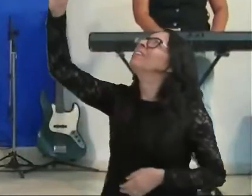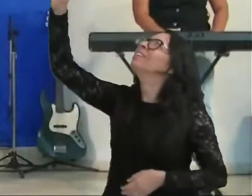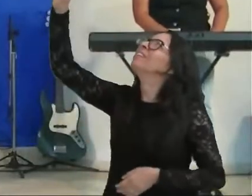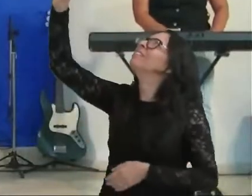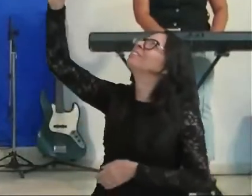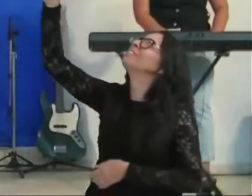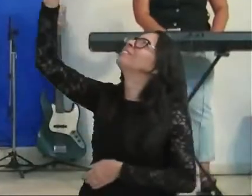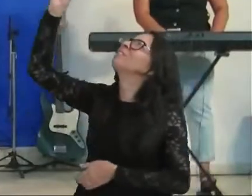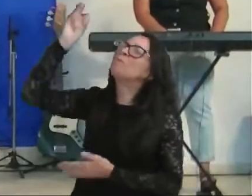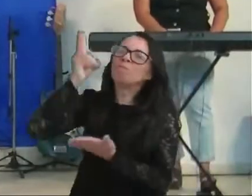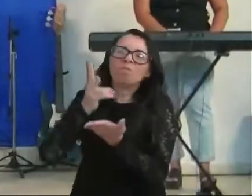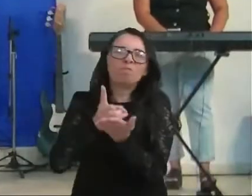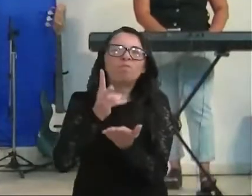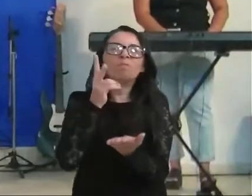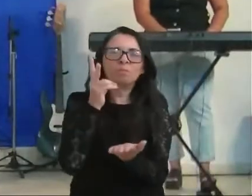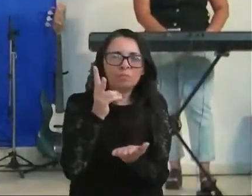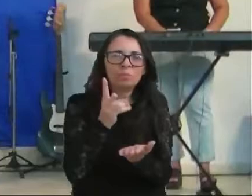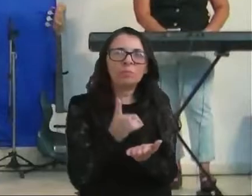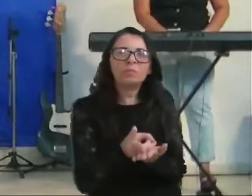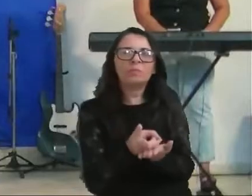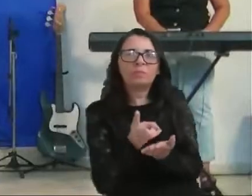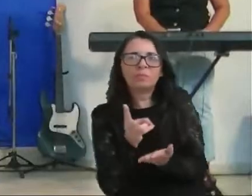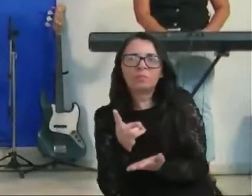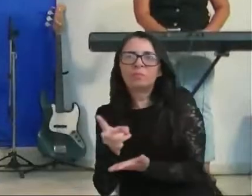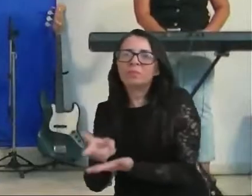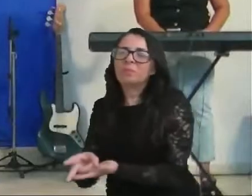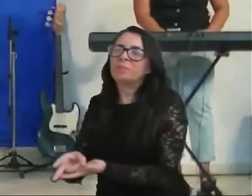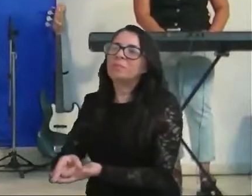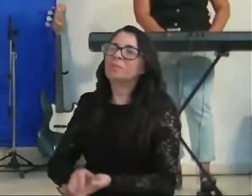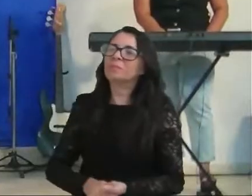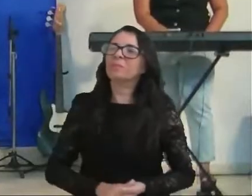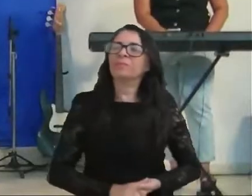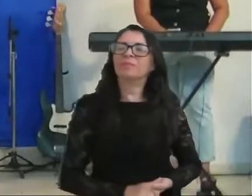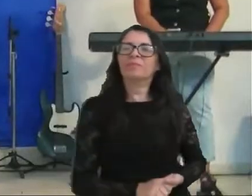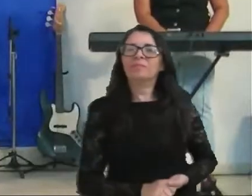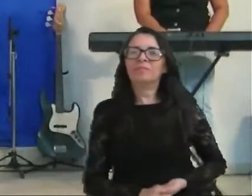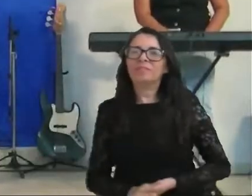fé, rompendo em fé.